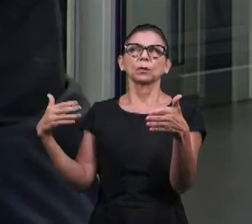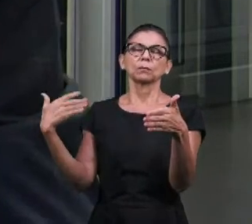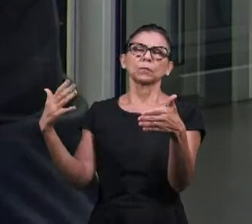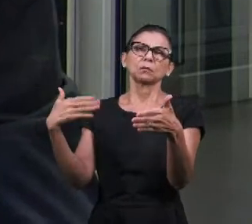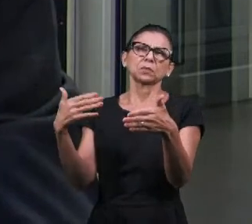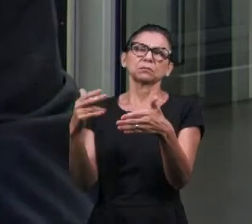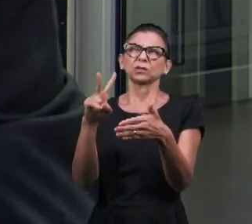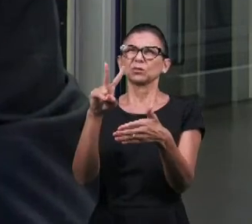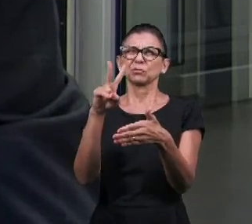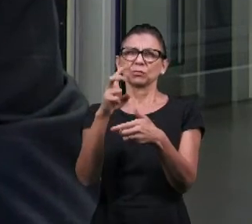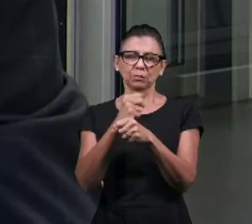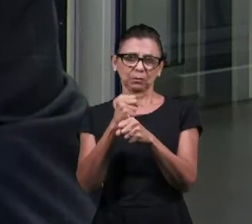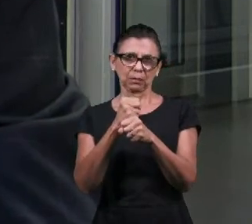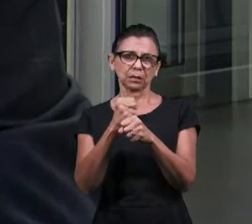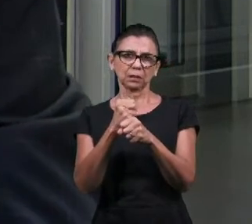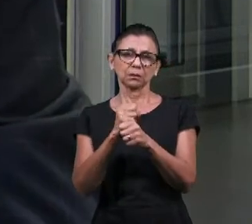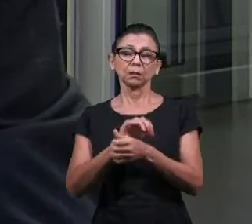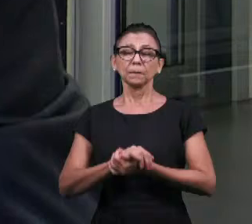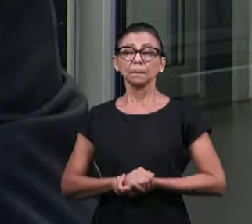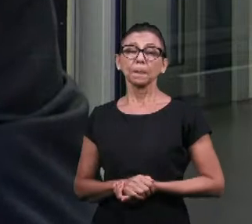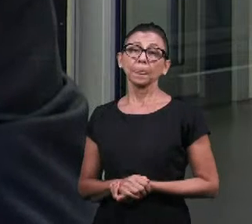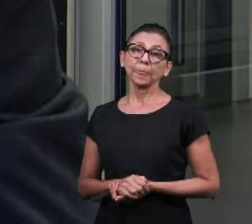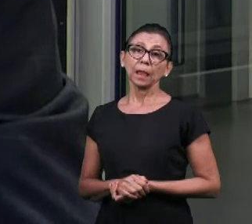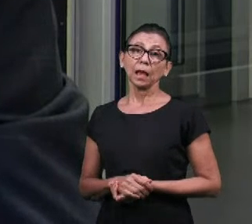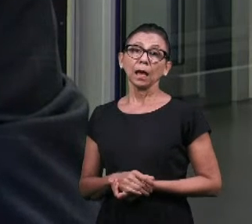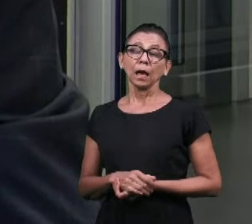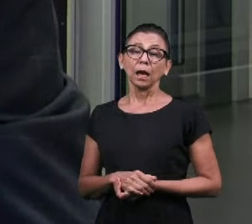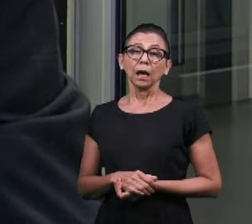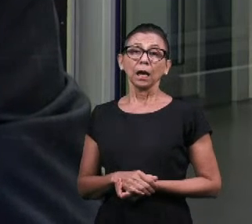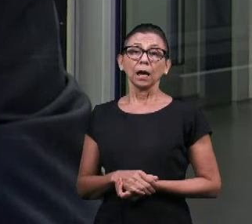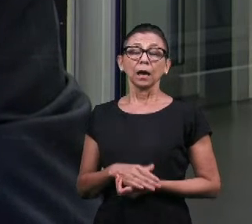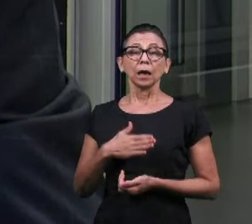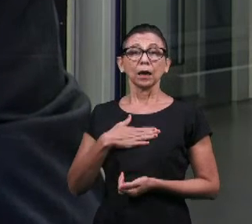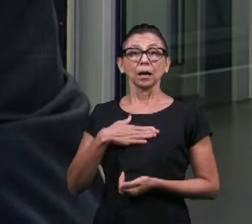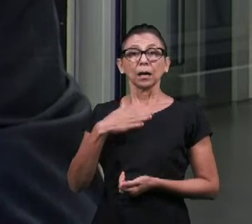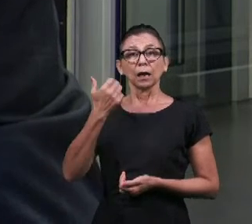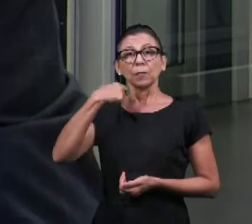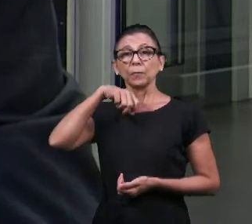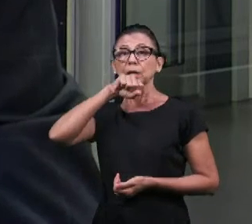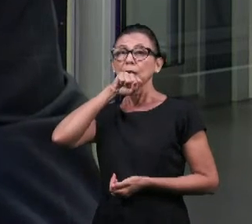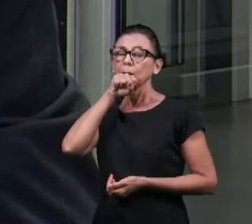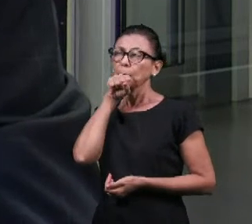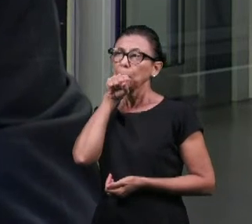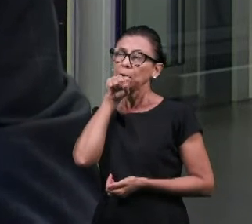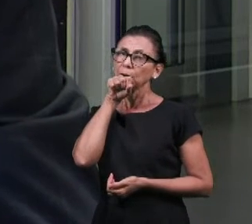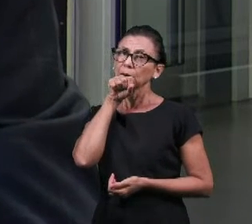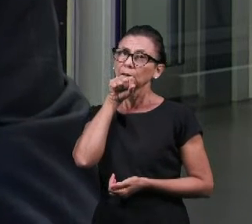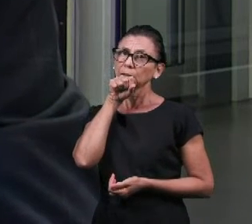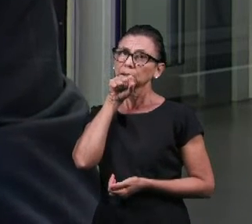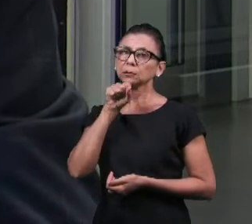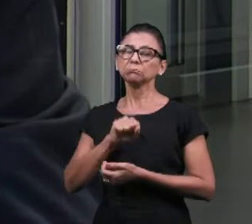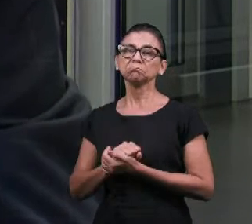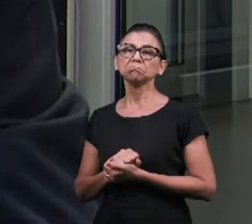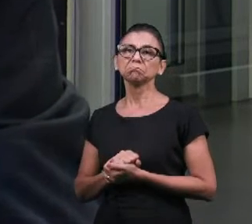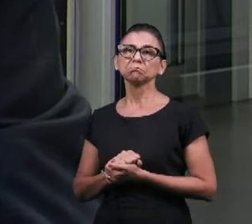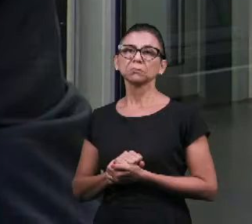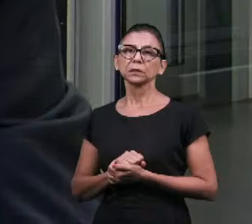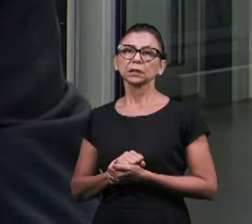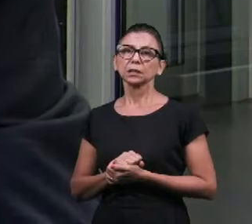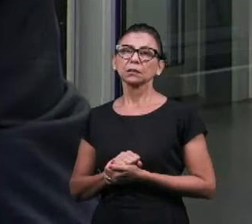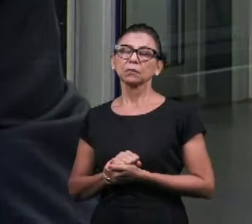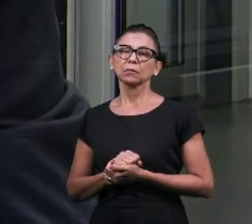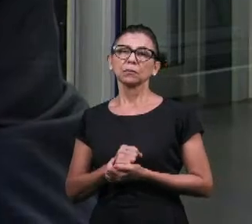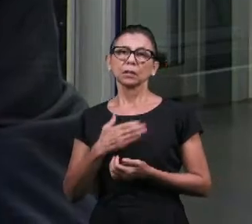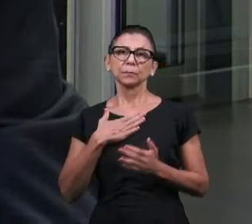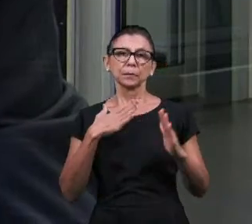2 anos. Minha mãe veio para minha casa com o intuito de me levar à igreja para conhecer